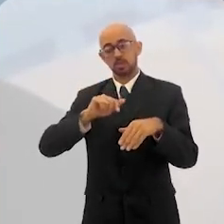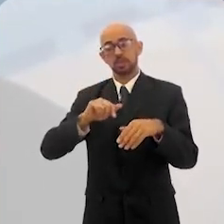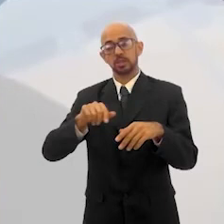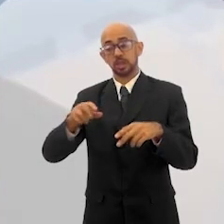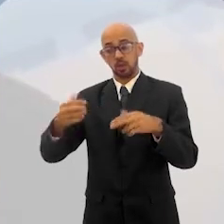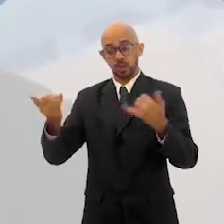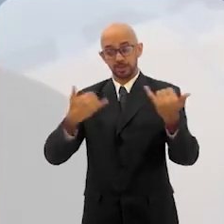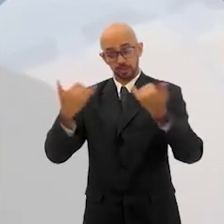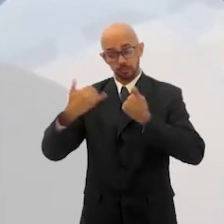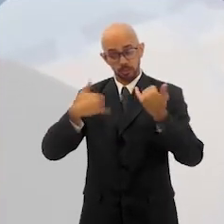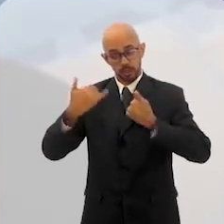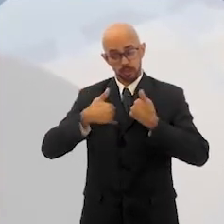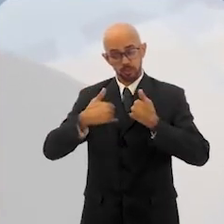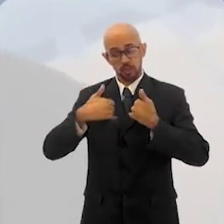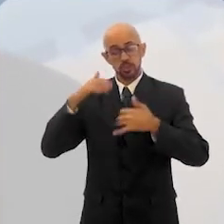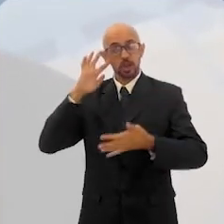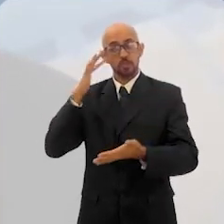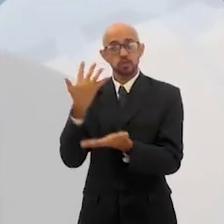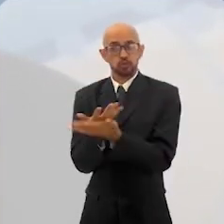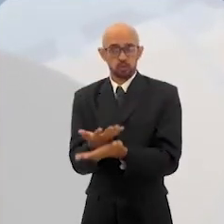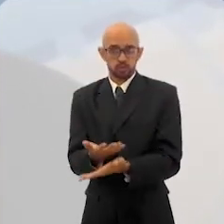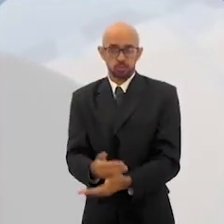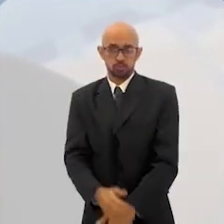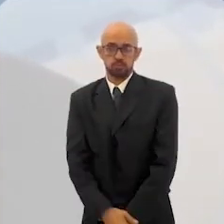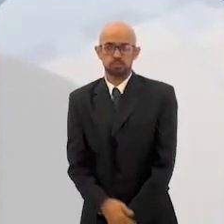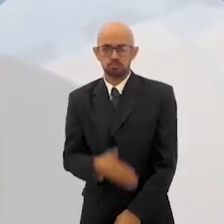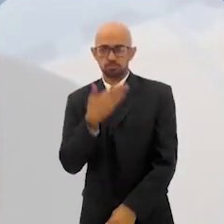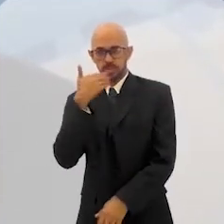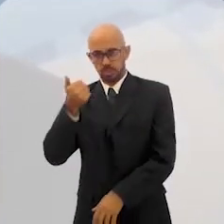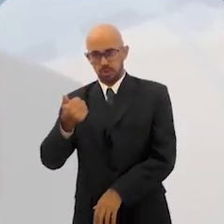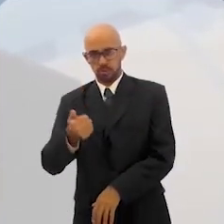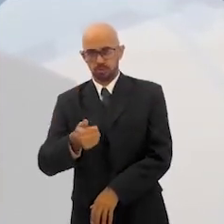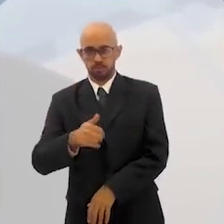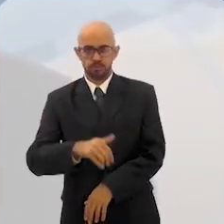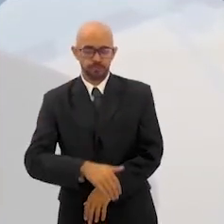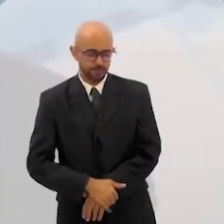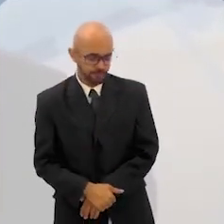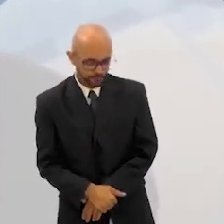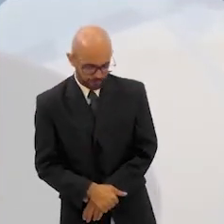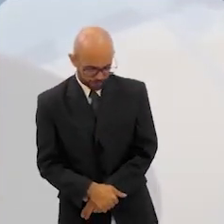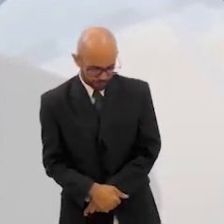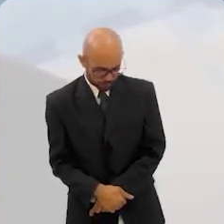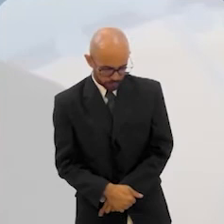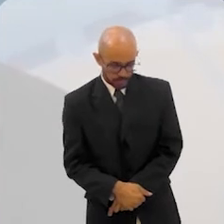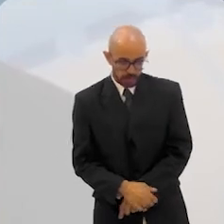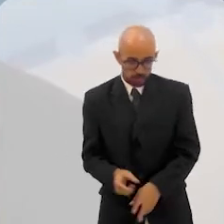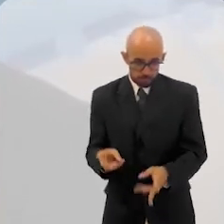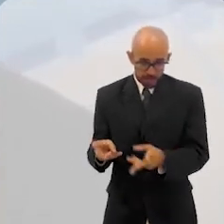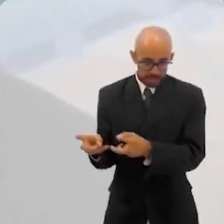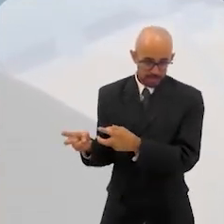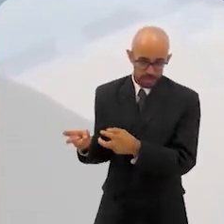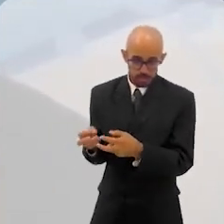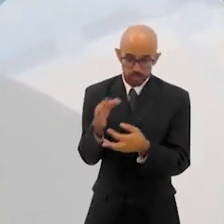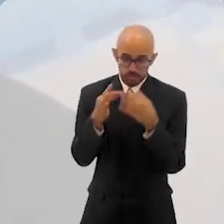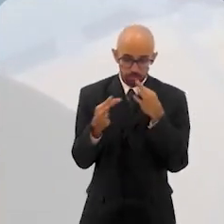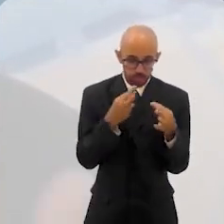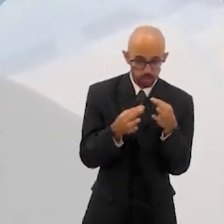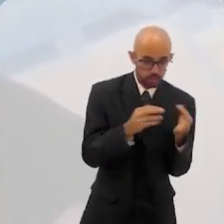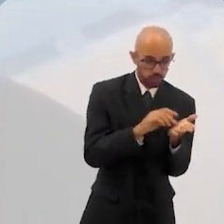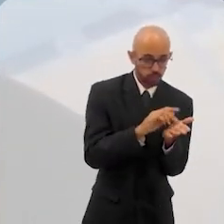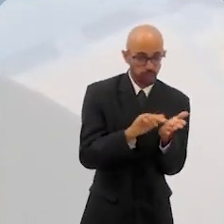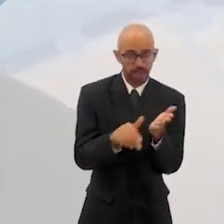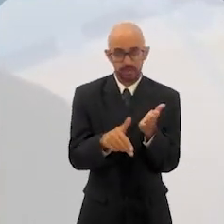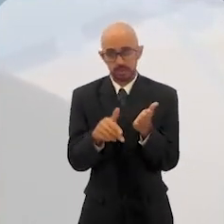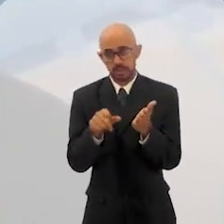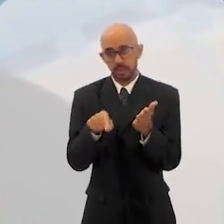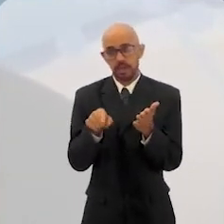nessas informações, a uma melhor decisão, que leve em consideração as diferentes opiniões. Eu acho que